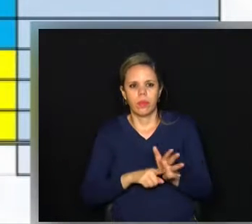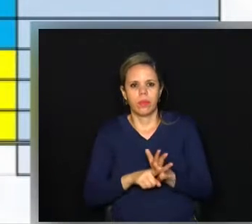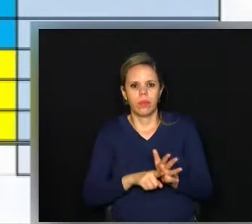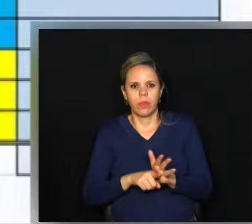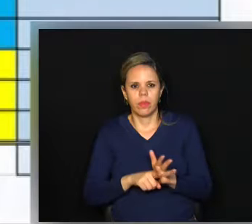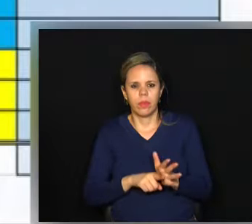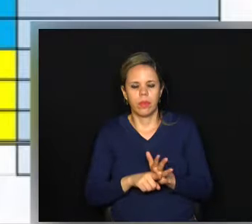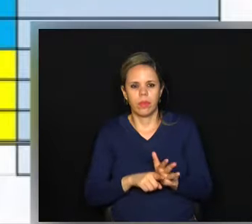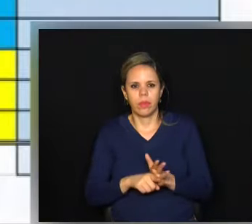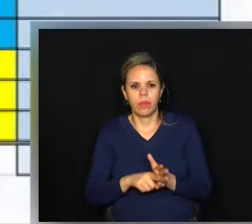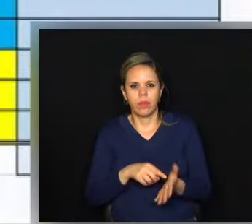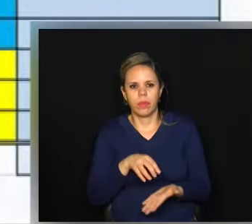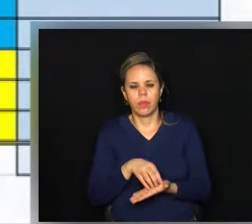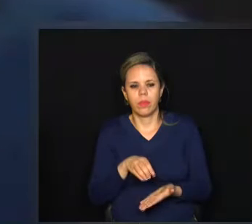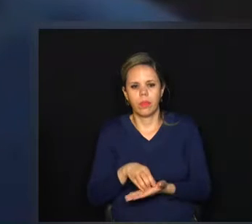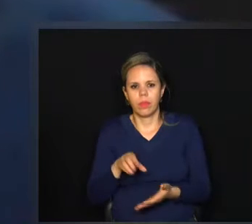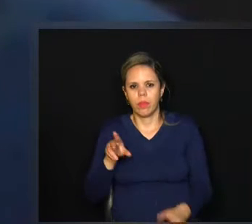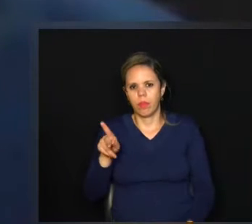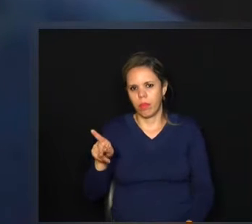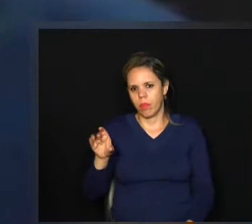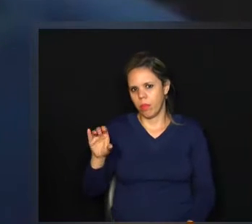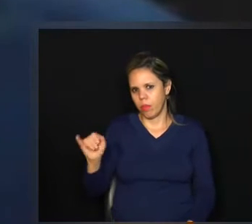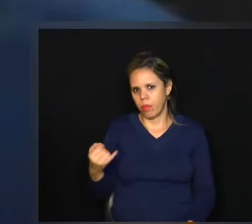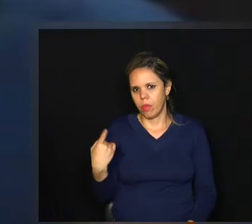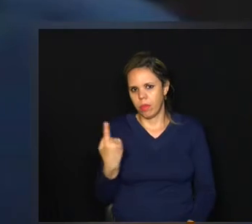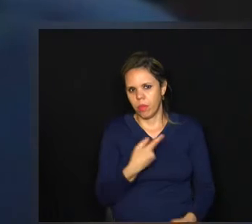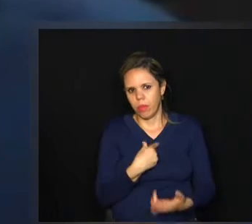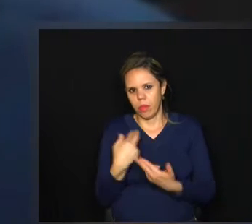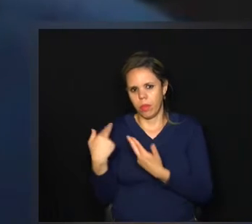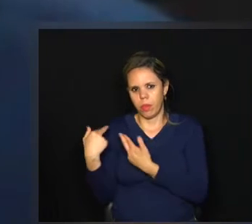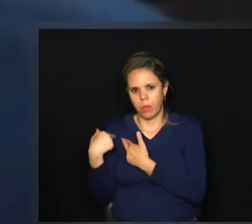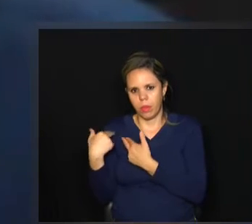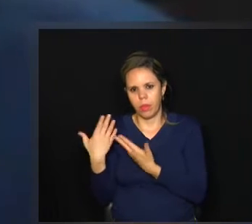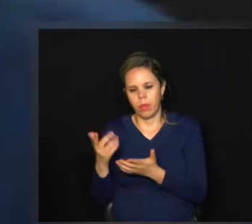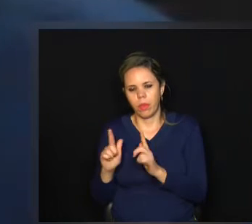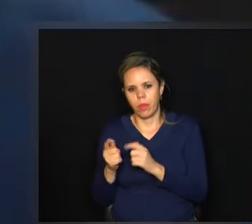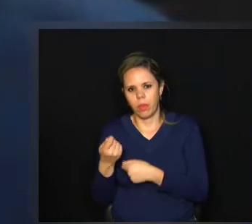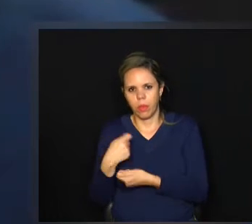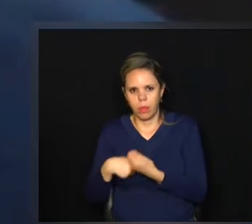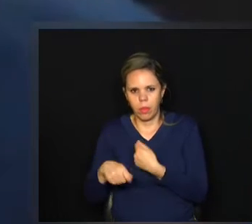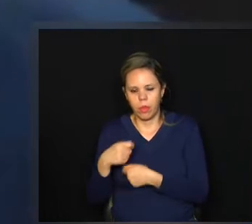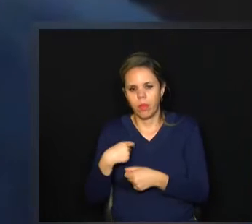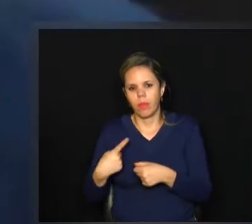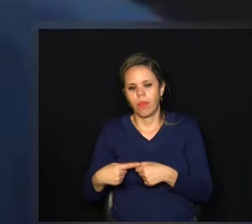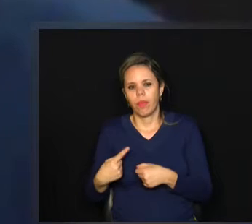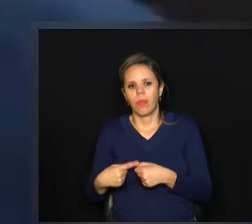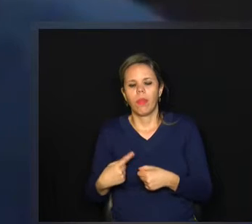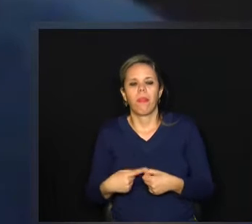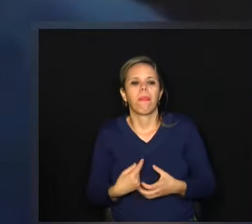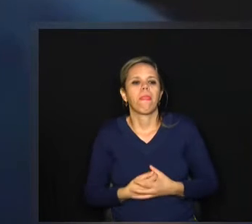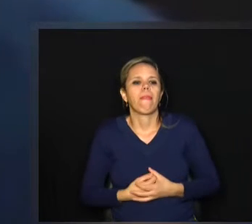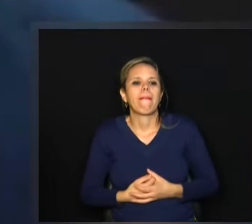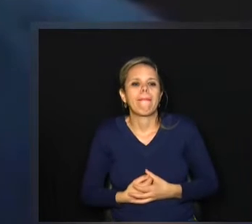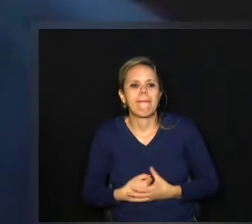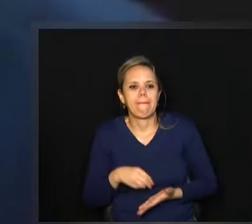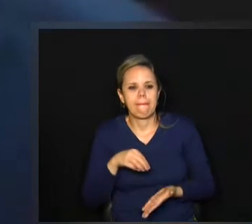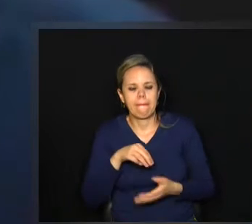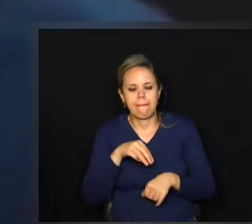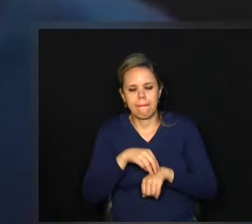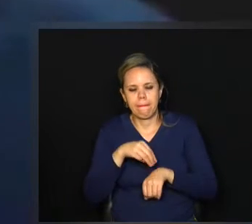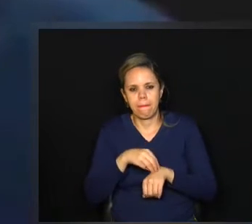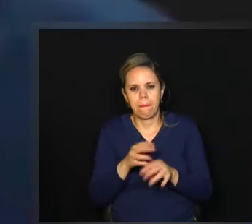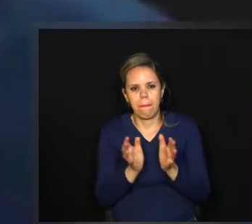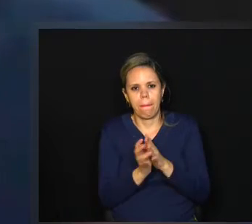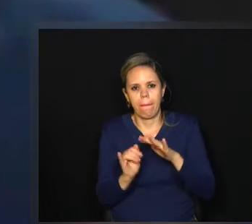informações do consórcio PCJ. Cabe a nós, como gestores municipais e membros de